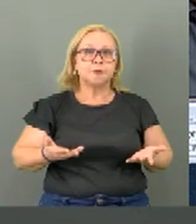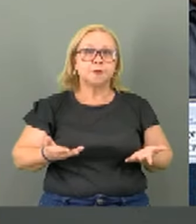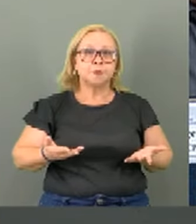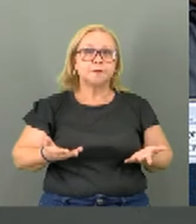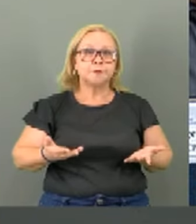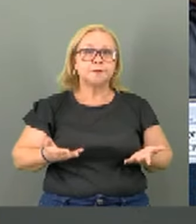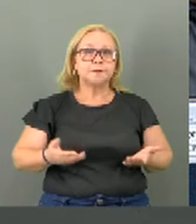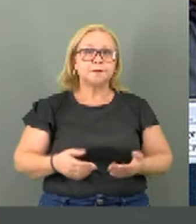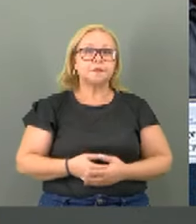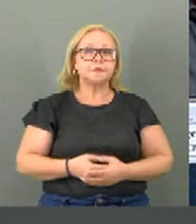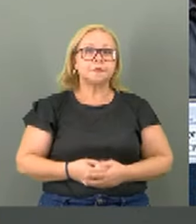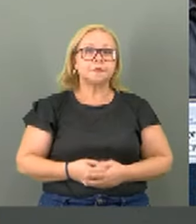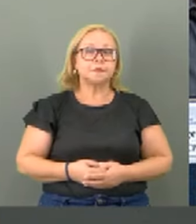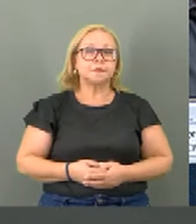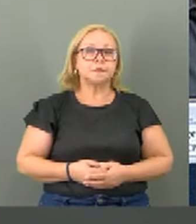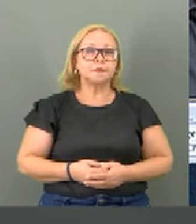país.